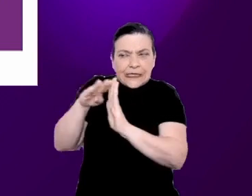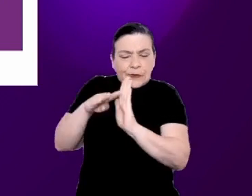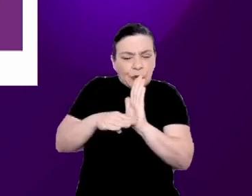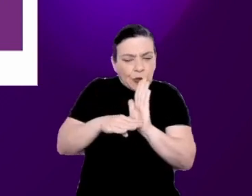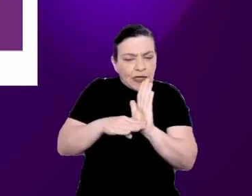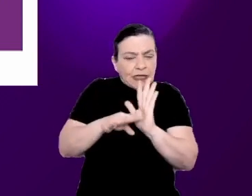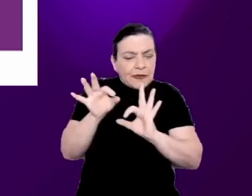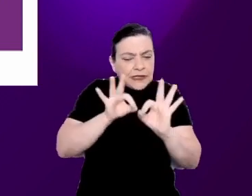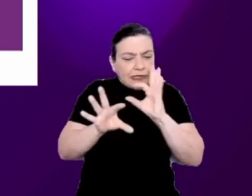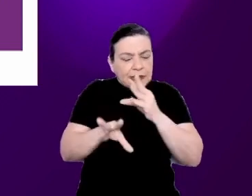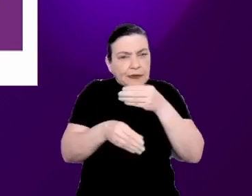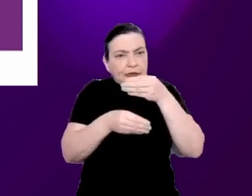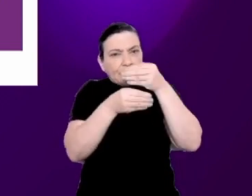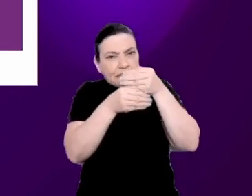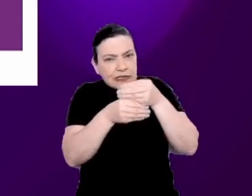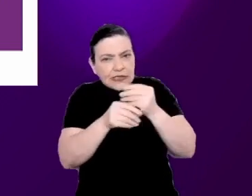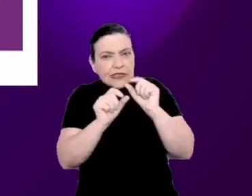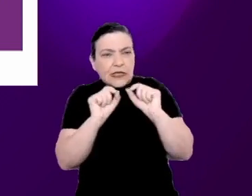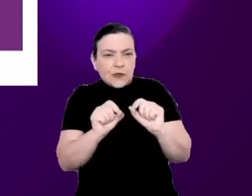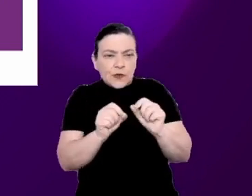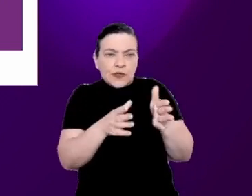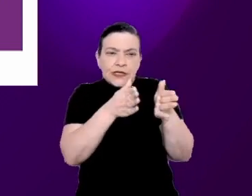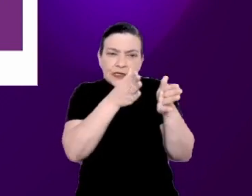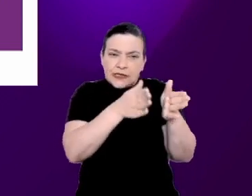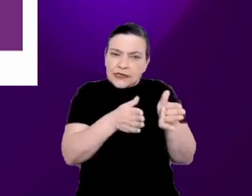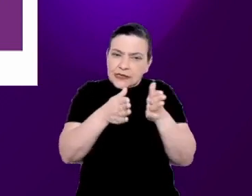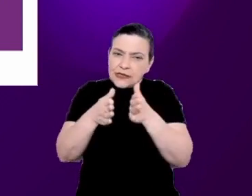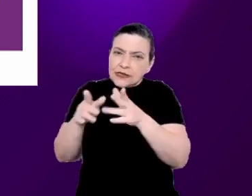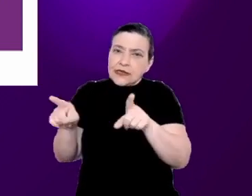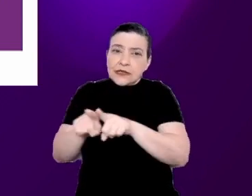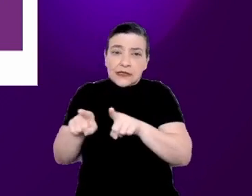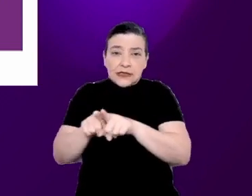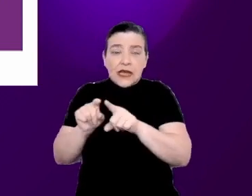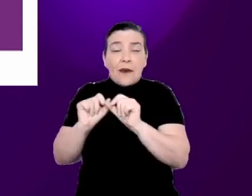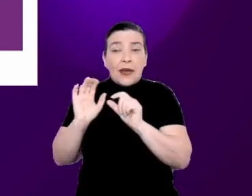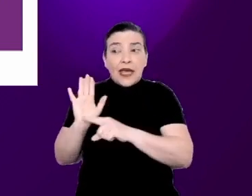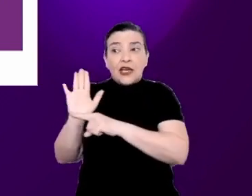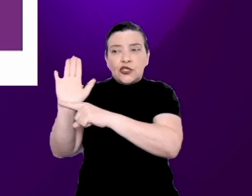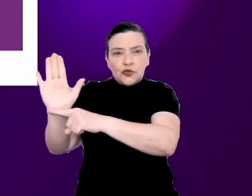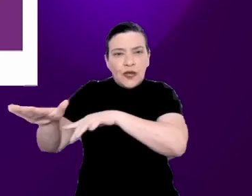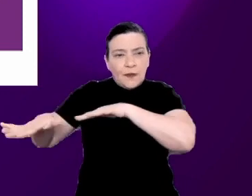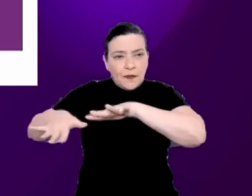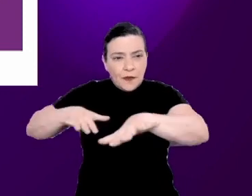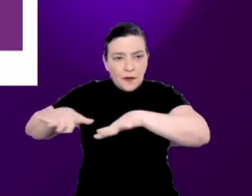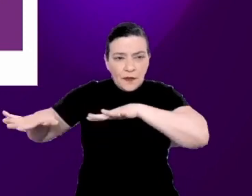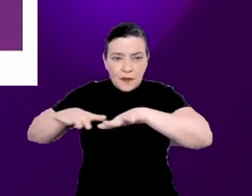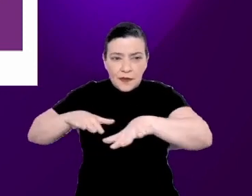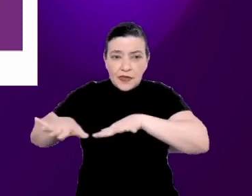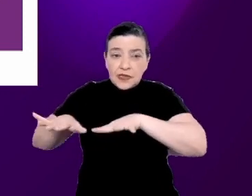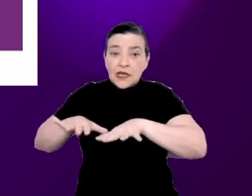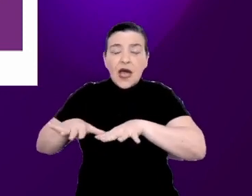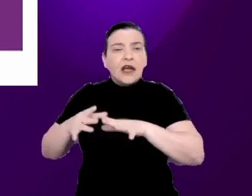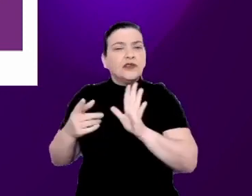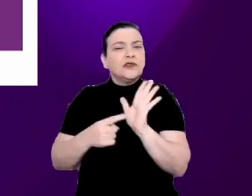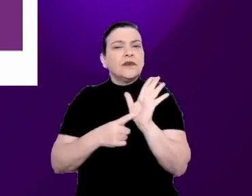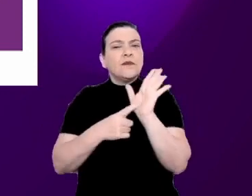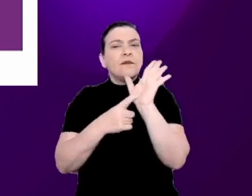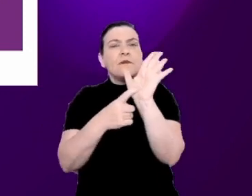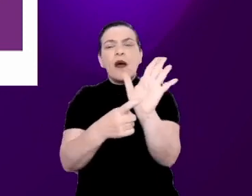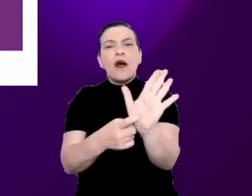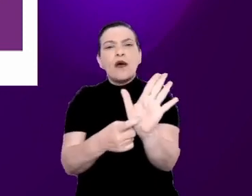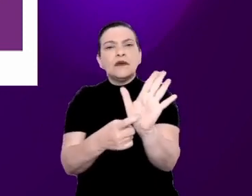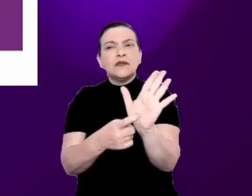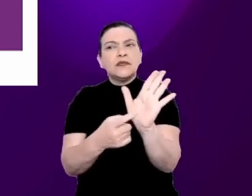com a implementação das escalas funcionais, a adoção de um quadro de mobilidade, que, ao ilustrar essa